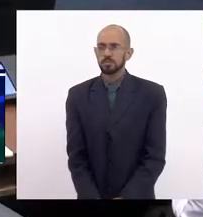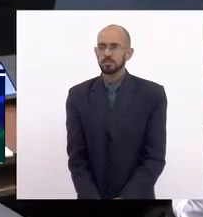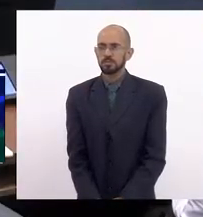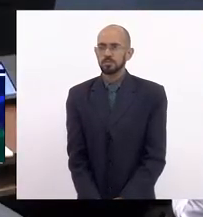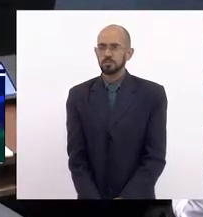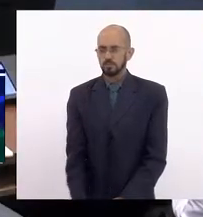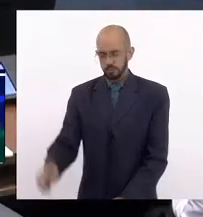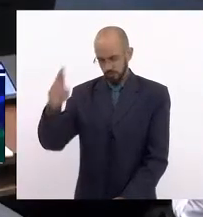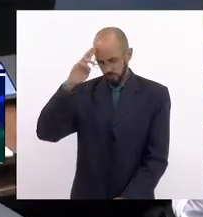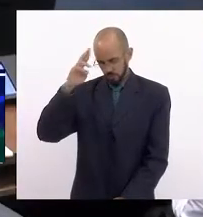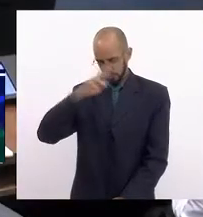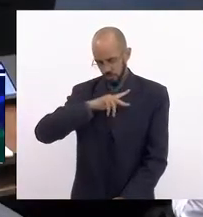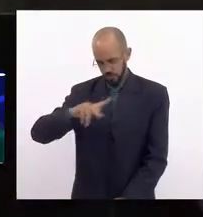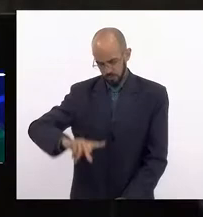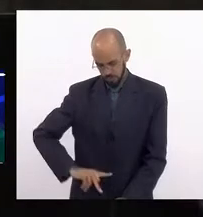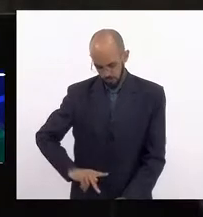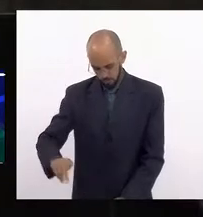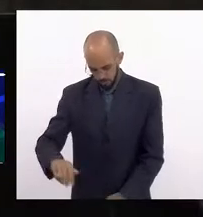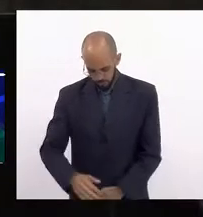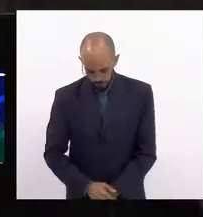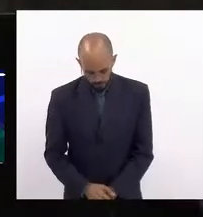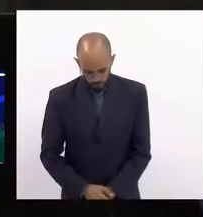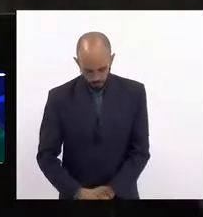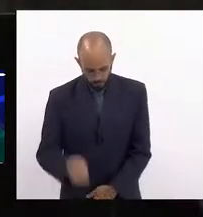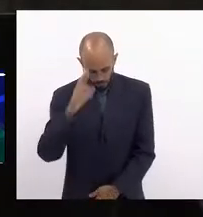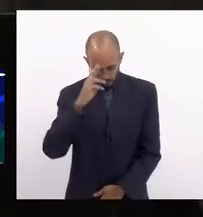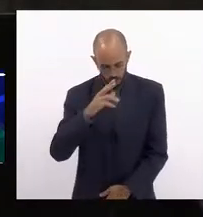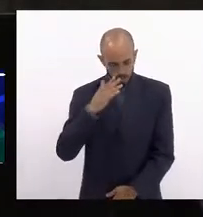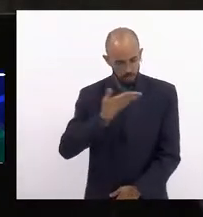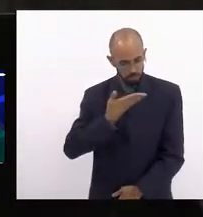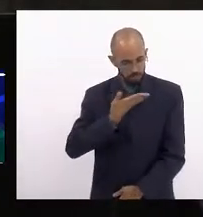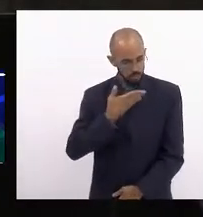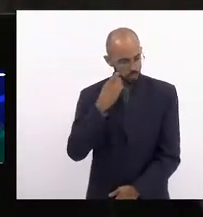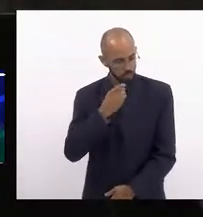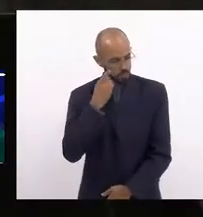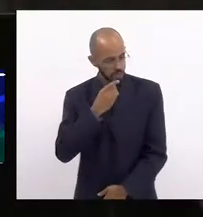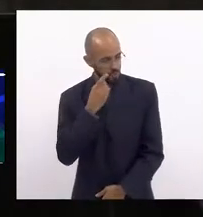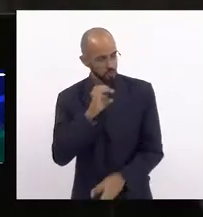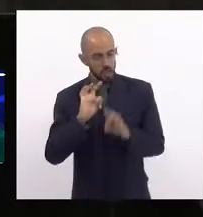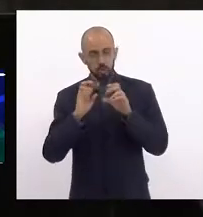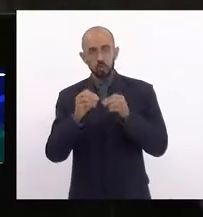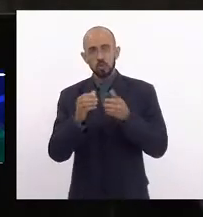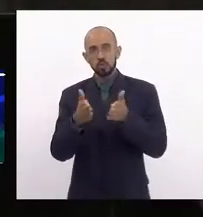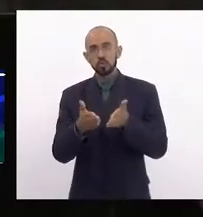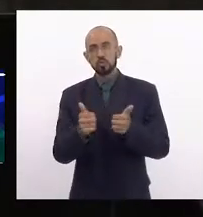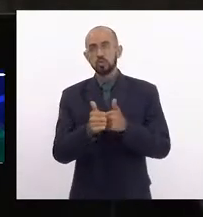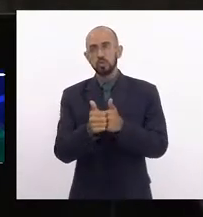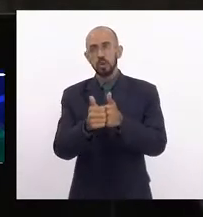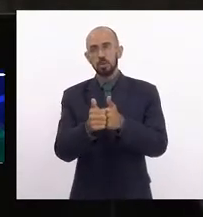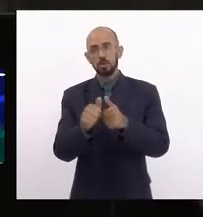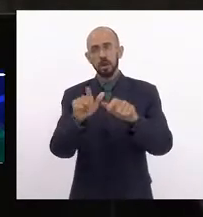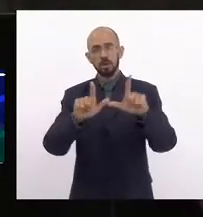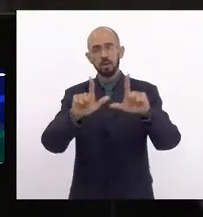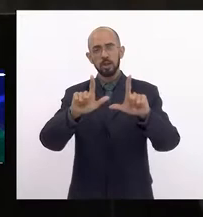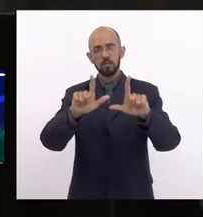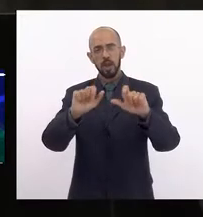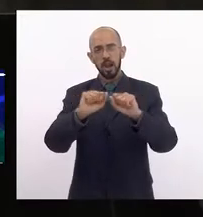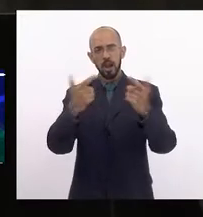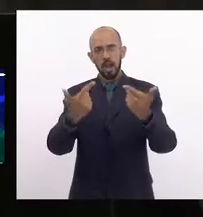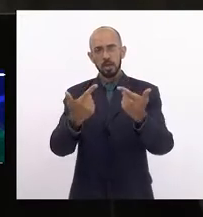a senhora Presidente senhor os amigos deputados EA todos que nos acompanha na TV alerj e